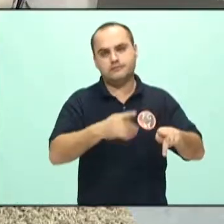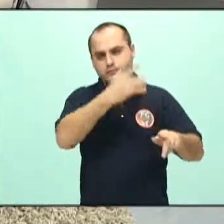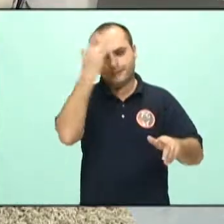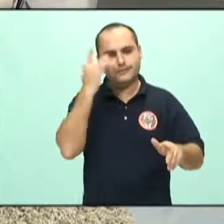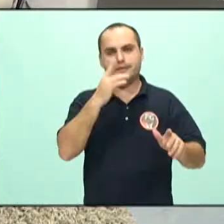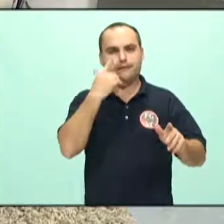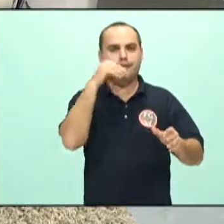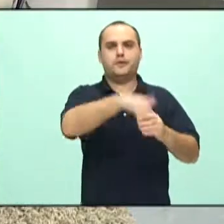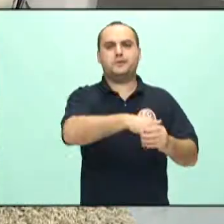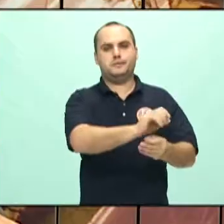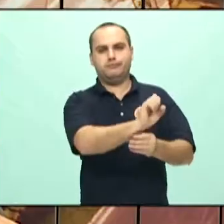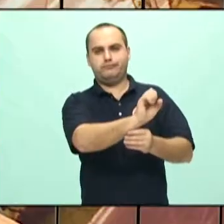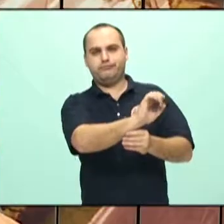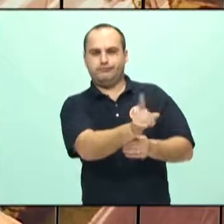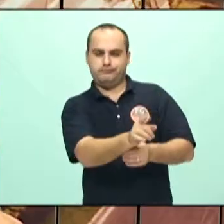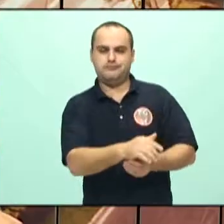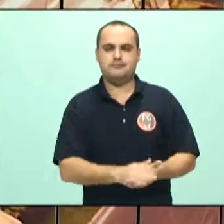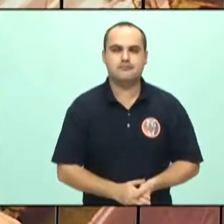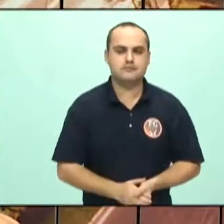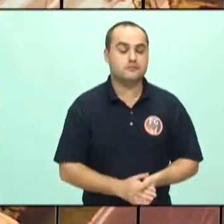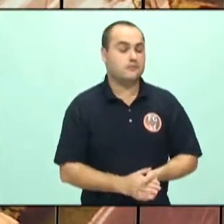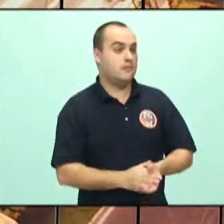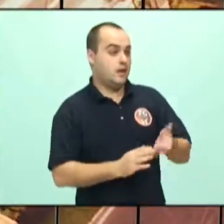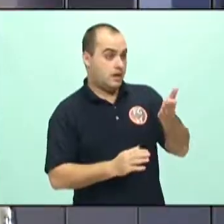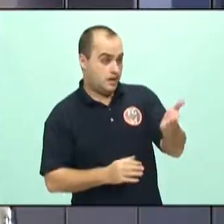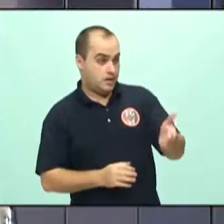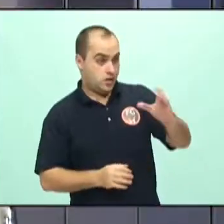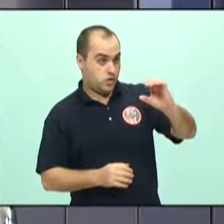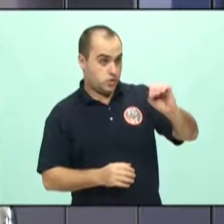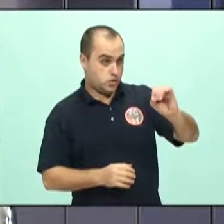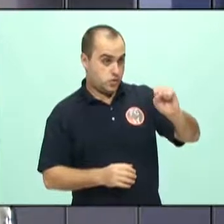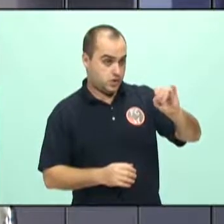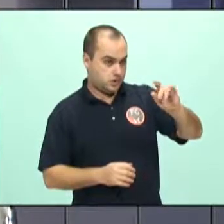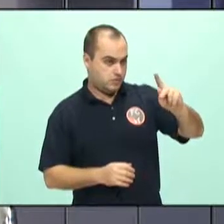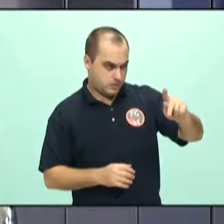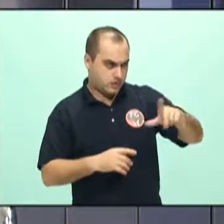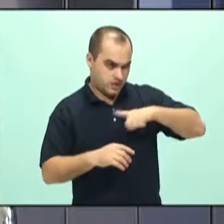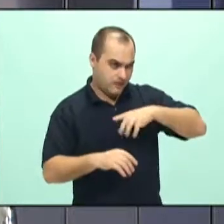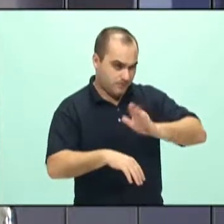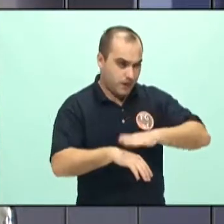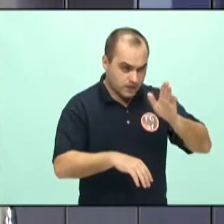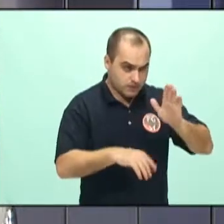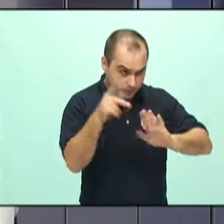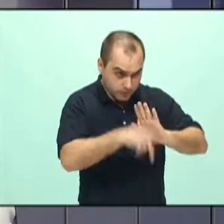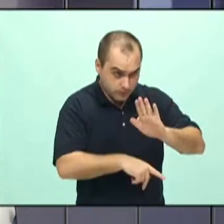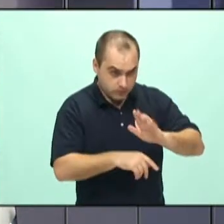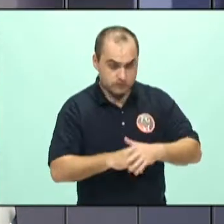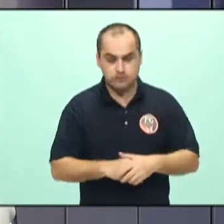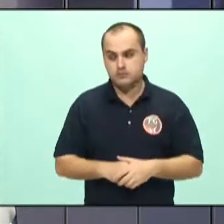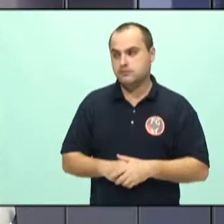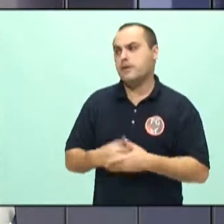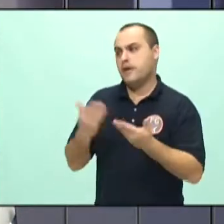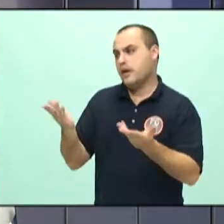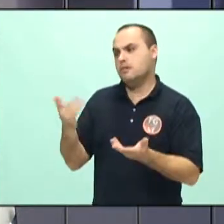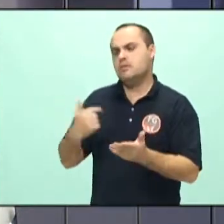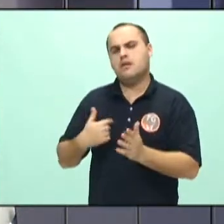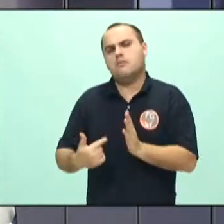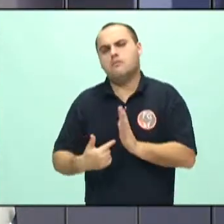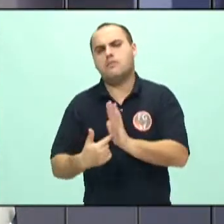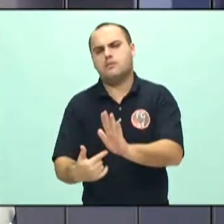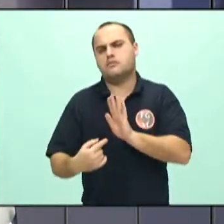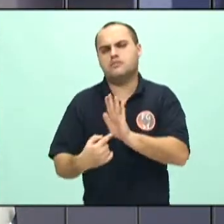Além desse da COSIP, o senhor tem outros também, então, nas comissões? Nas últimas semanas eu recebi, porque como eu falei, eu apresento muitos projetos,